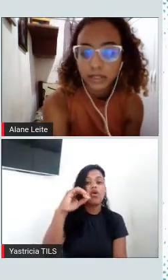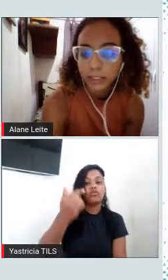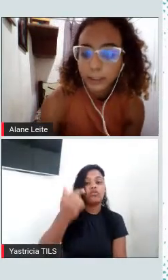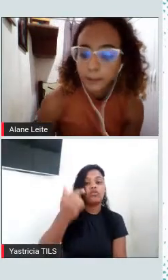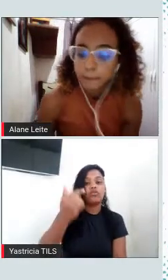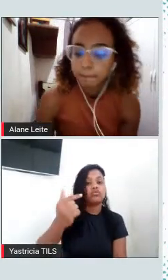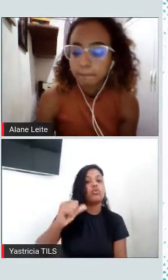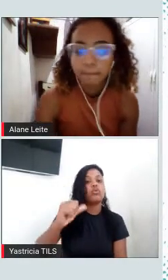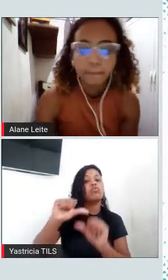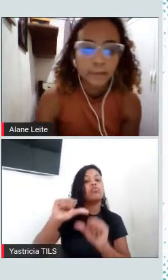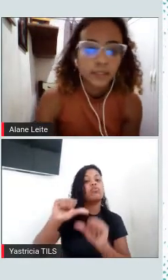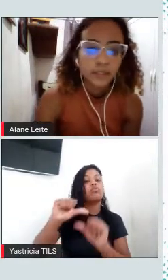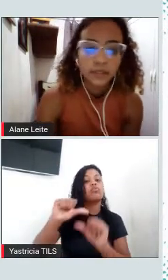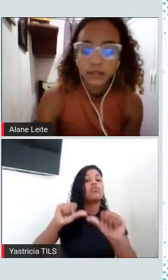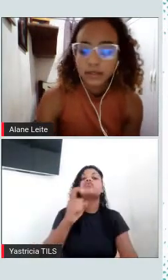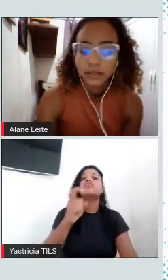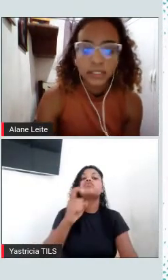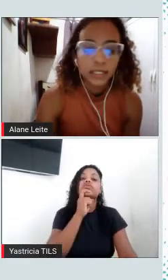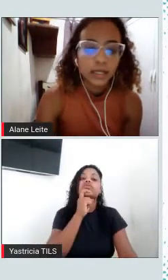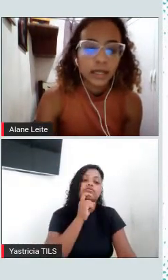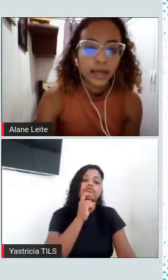para vocês.